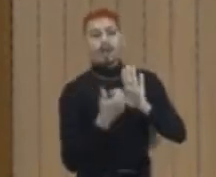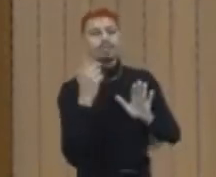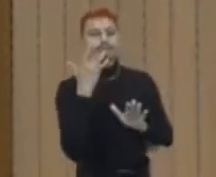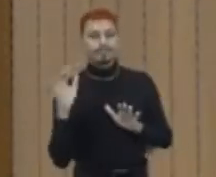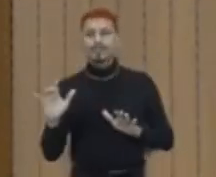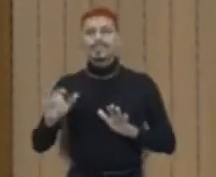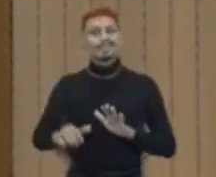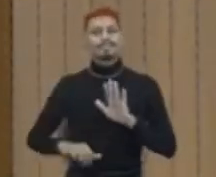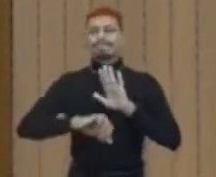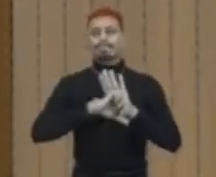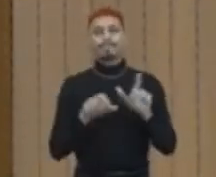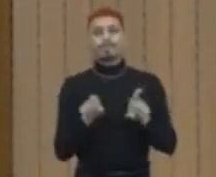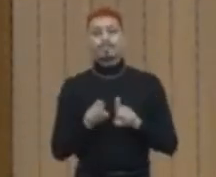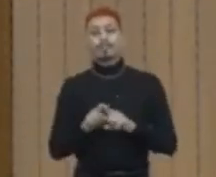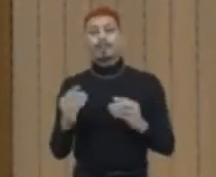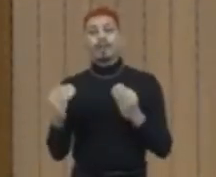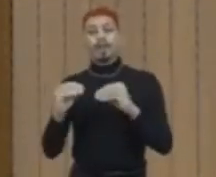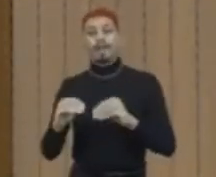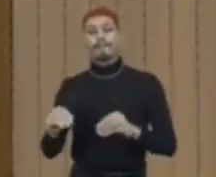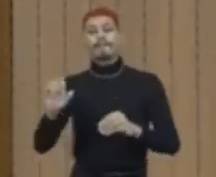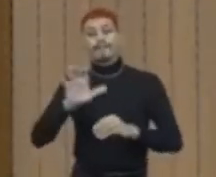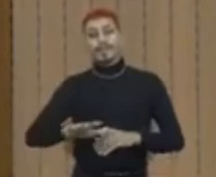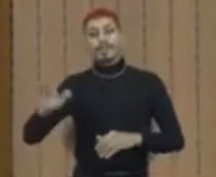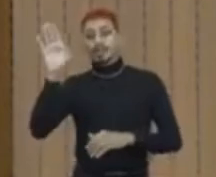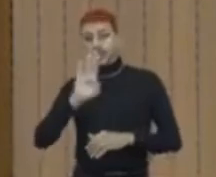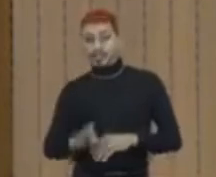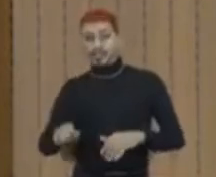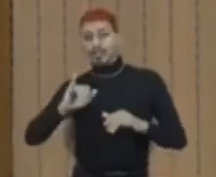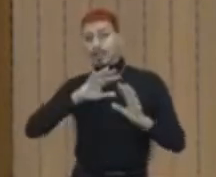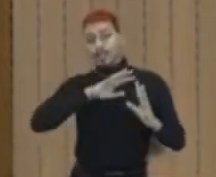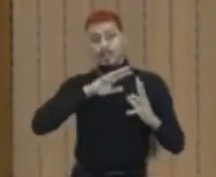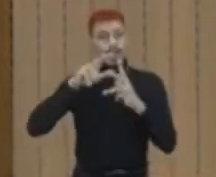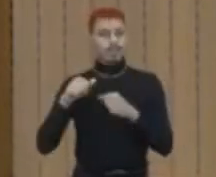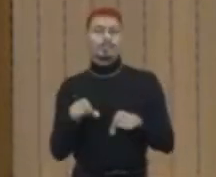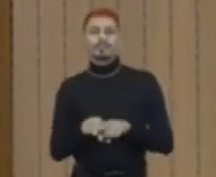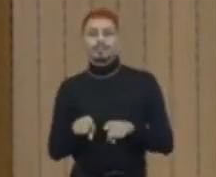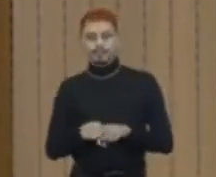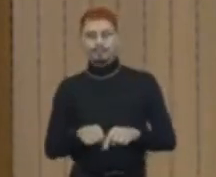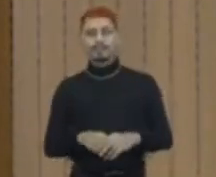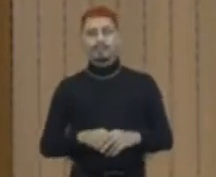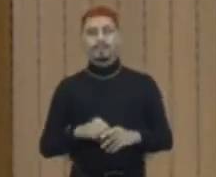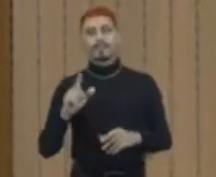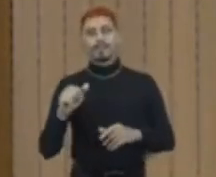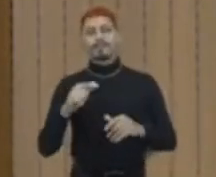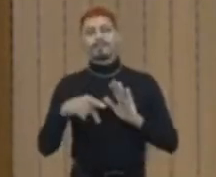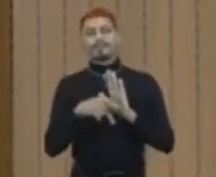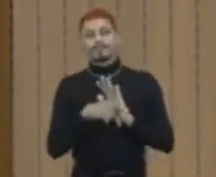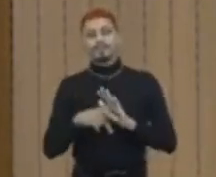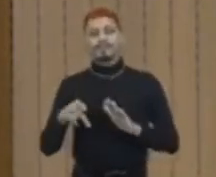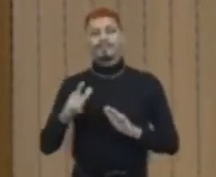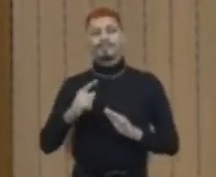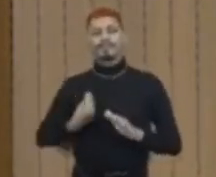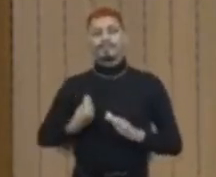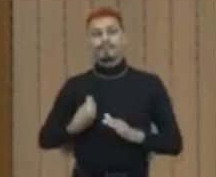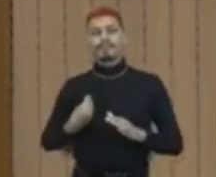assim colocá-lo no mercado nacional e internacional como produto de origem